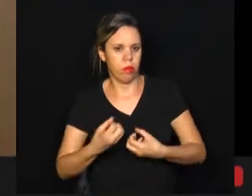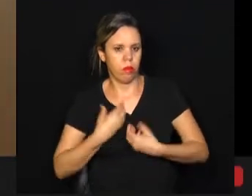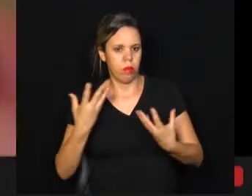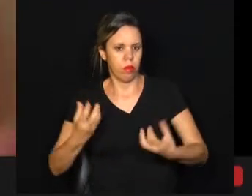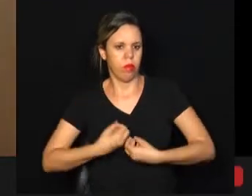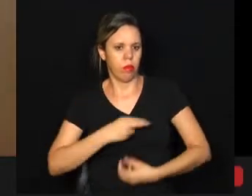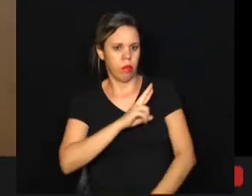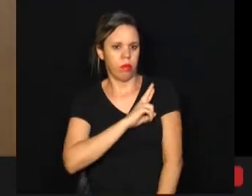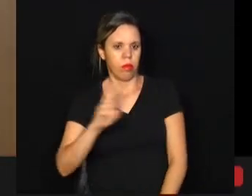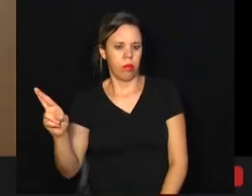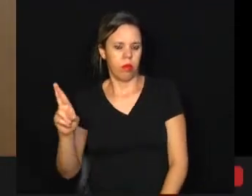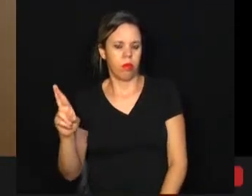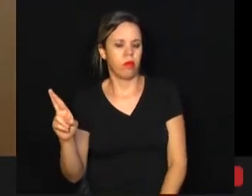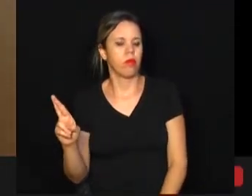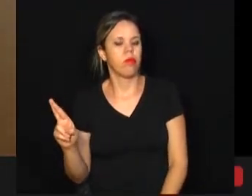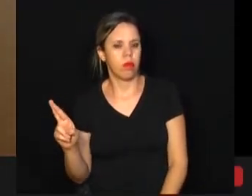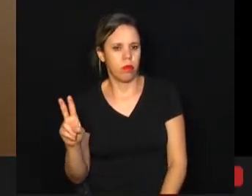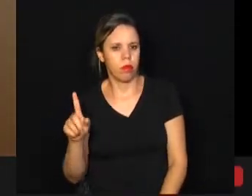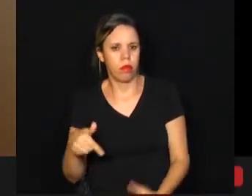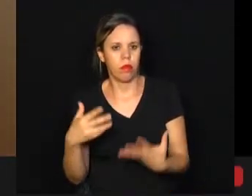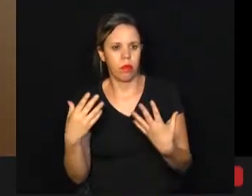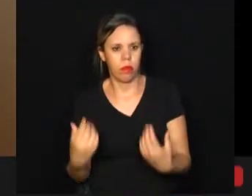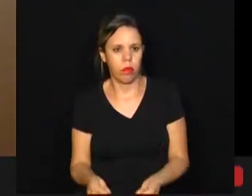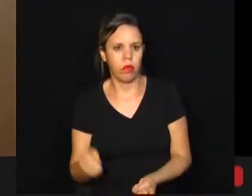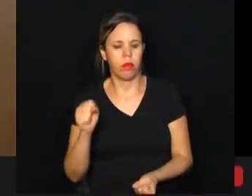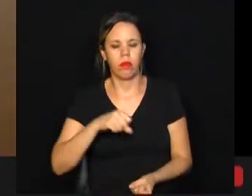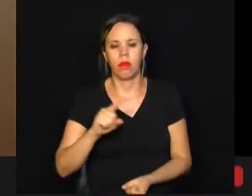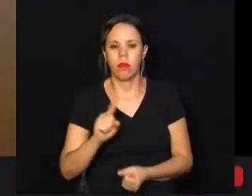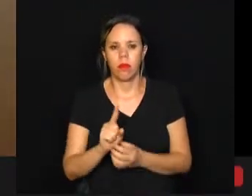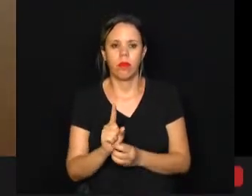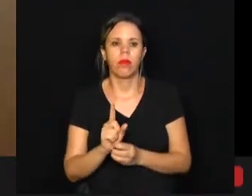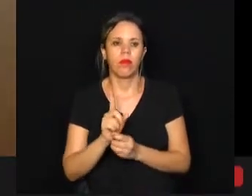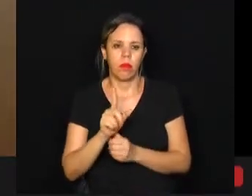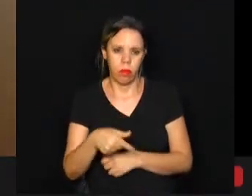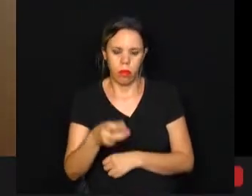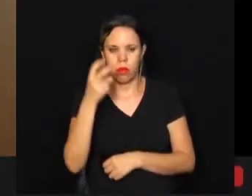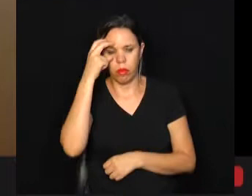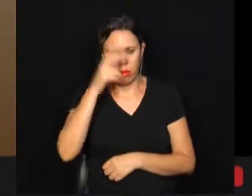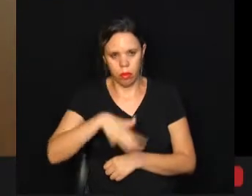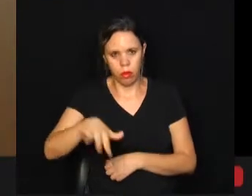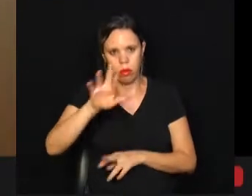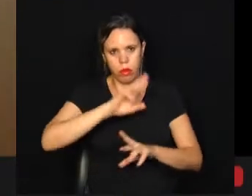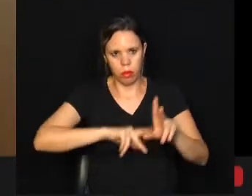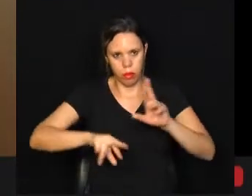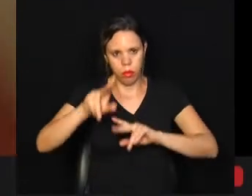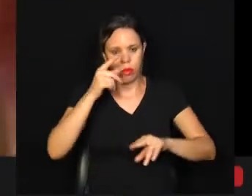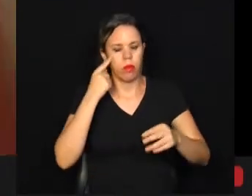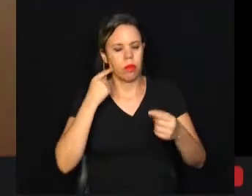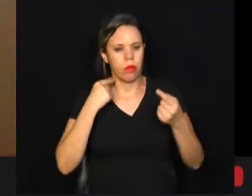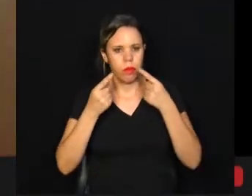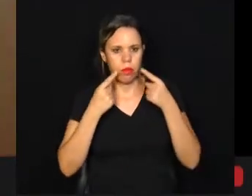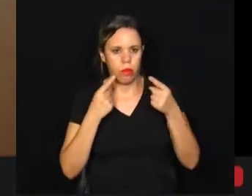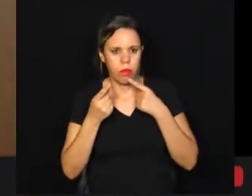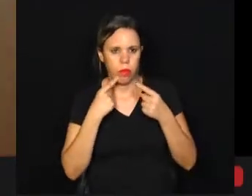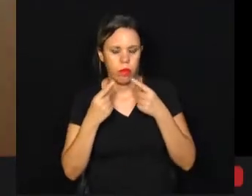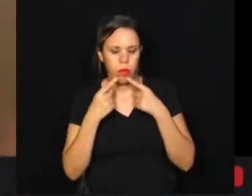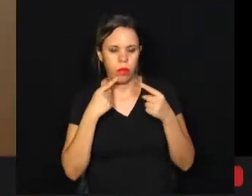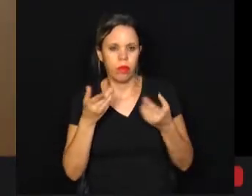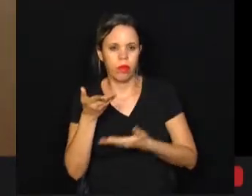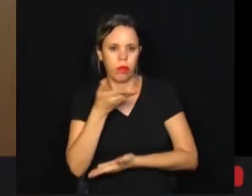elas, institucionalizadas ou não, também são cultura, também dialogam as